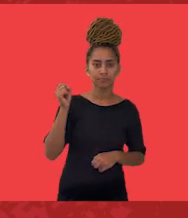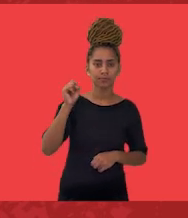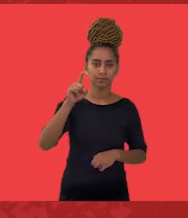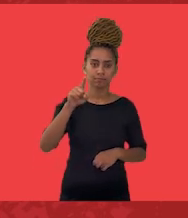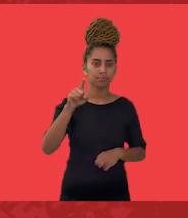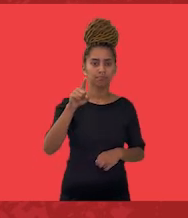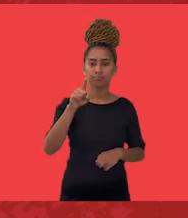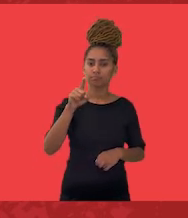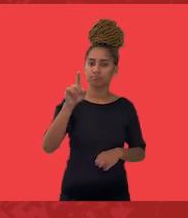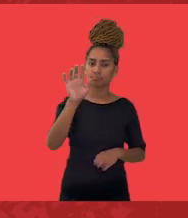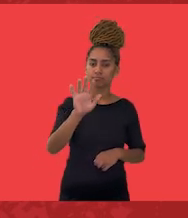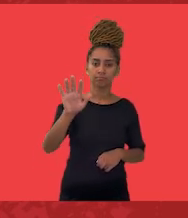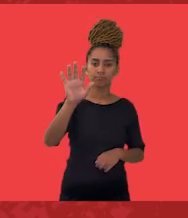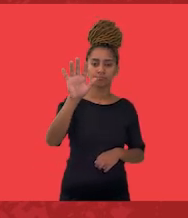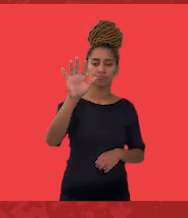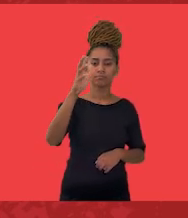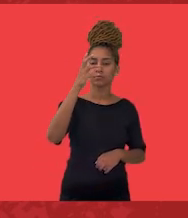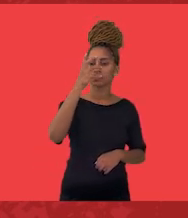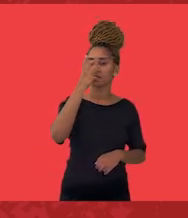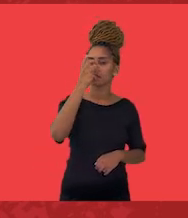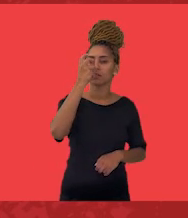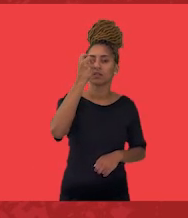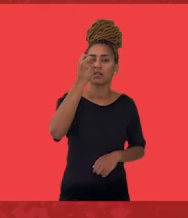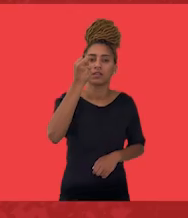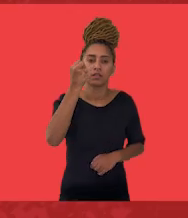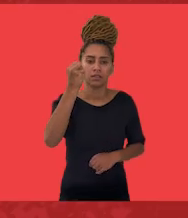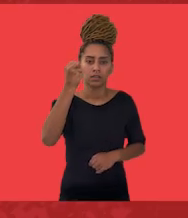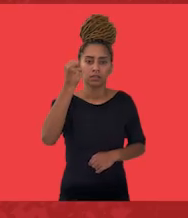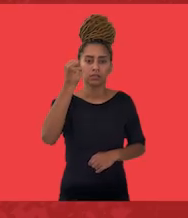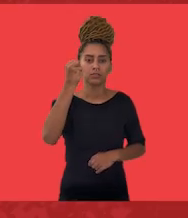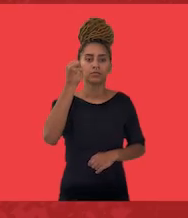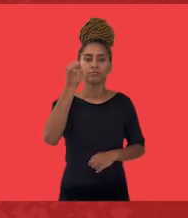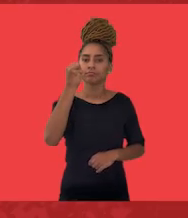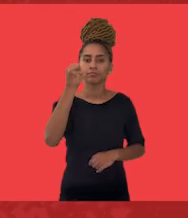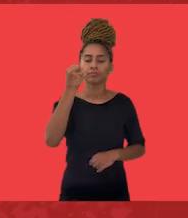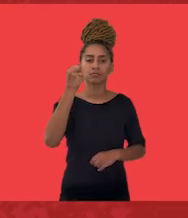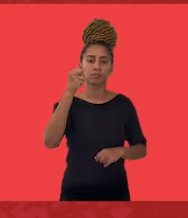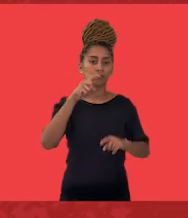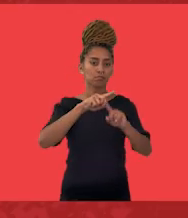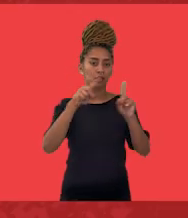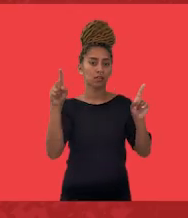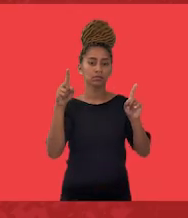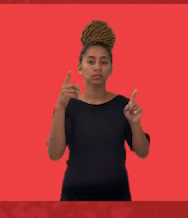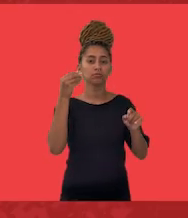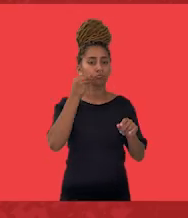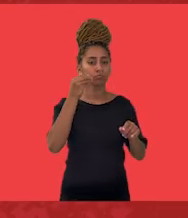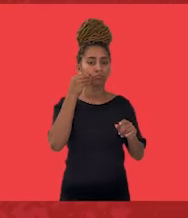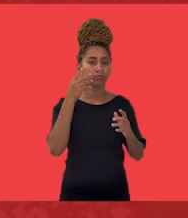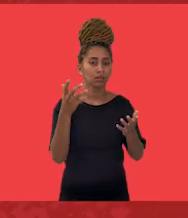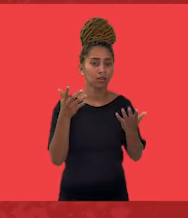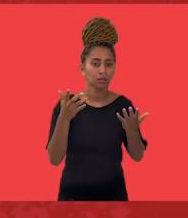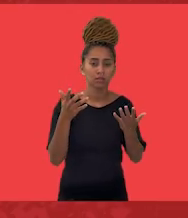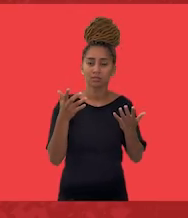ao endereço certinho. Pombo inteligente e fofoqueiro, ficaria a observar tua reação.